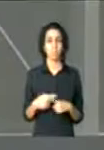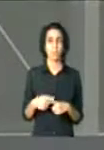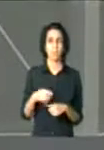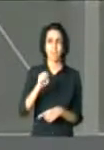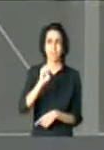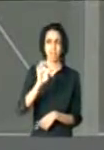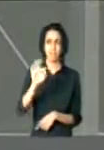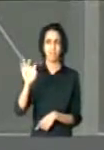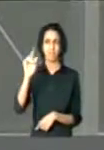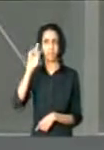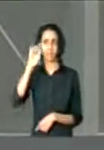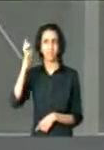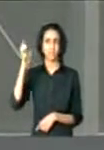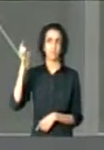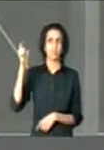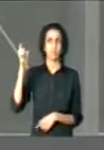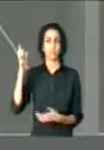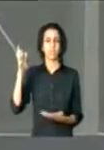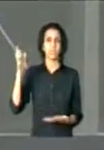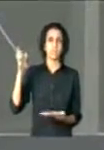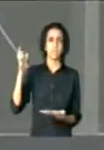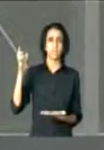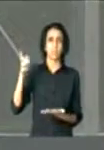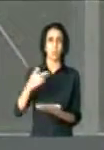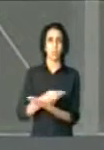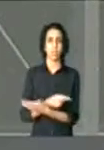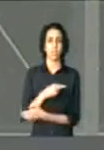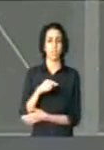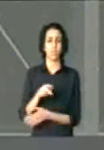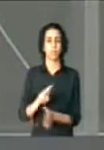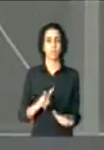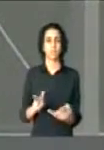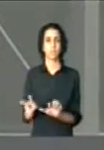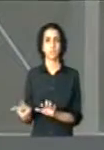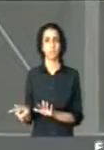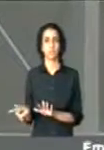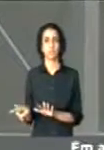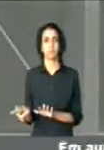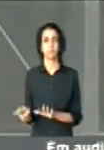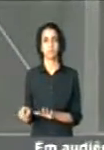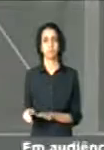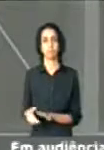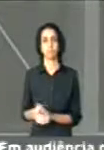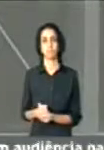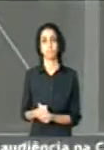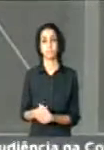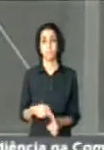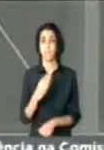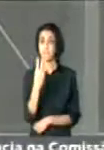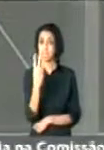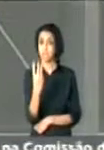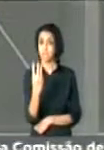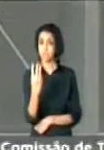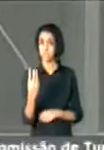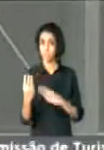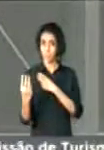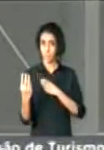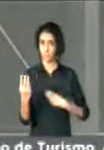Tribunal Federal, proferida esta semana, onde 3 ministros